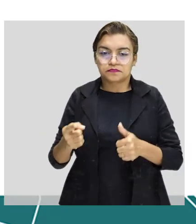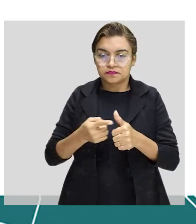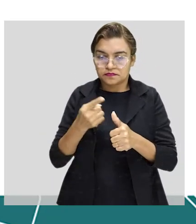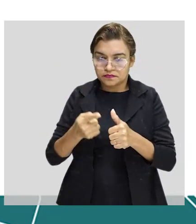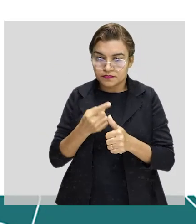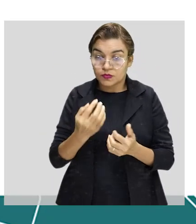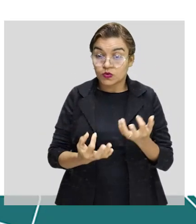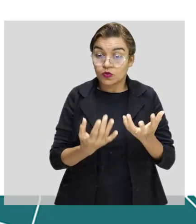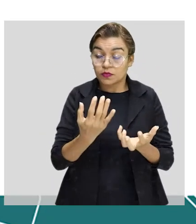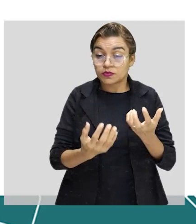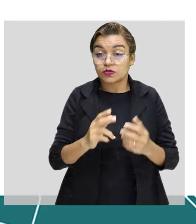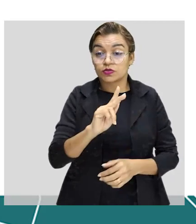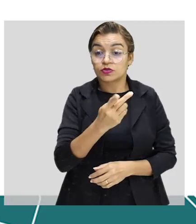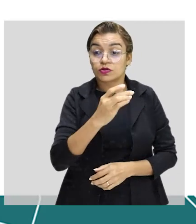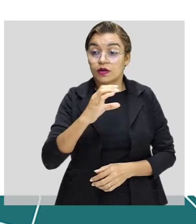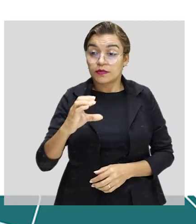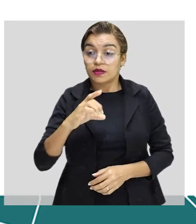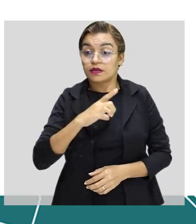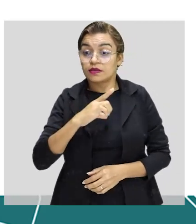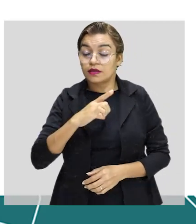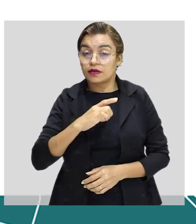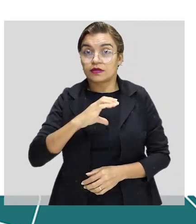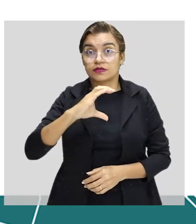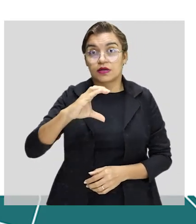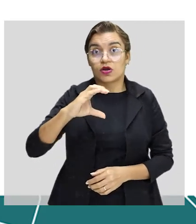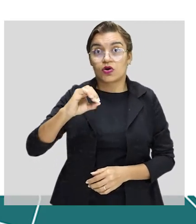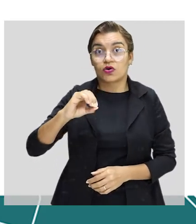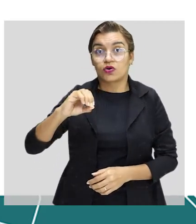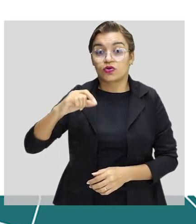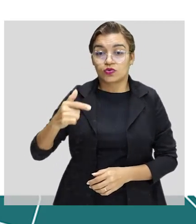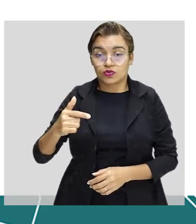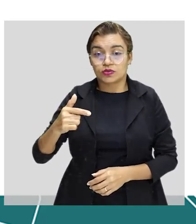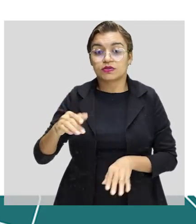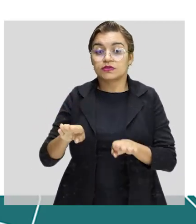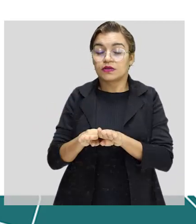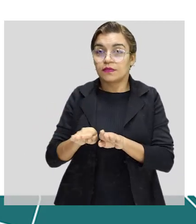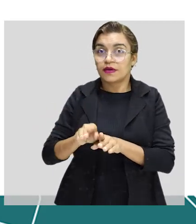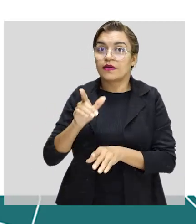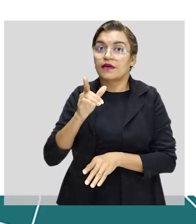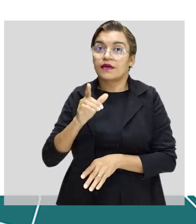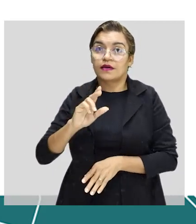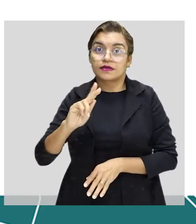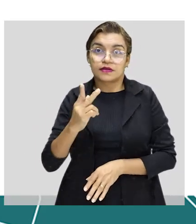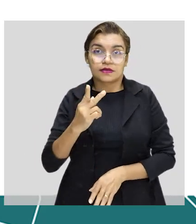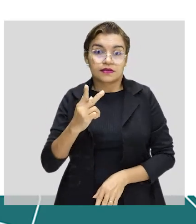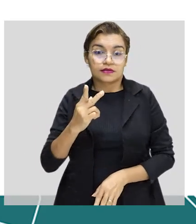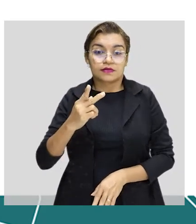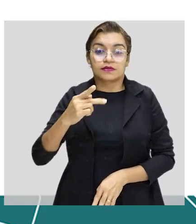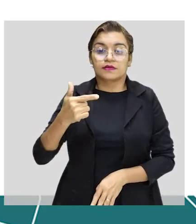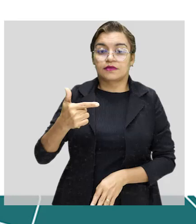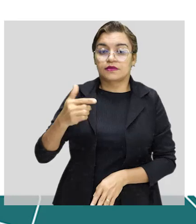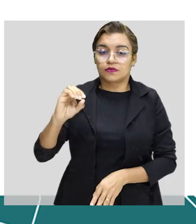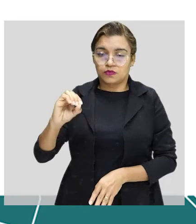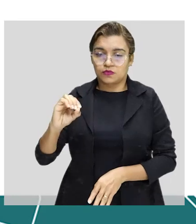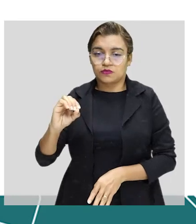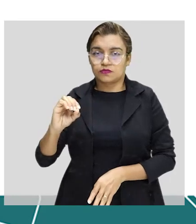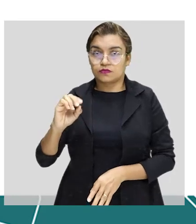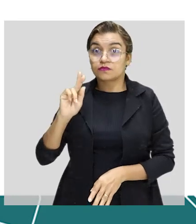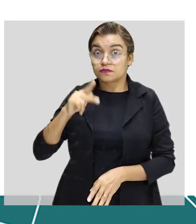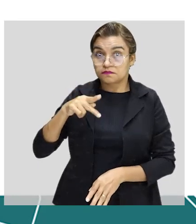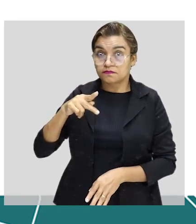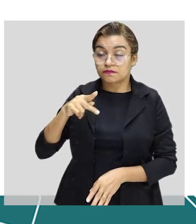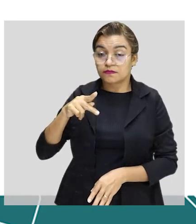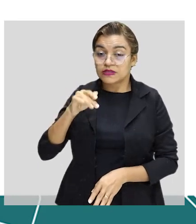total de qualquer hidrocarboneto leva à formação de CO2 e água. Sim. O único produto da combustão